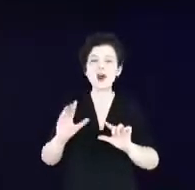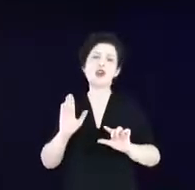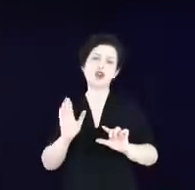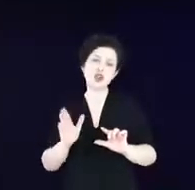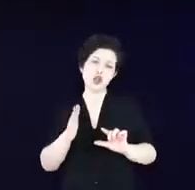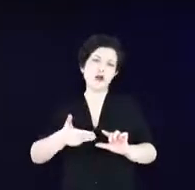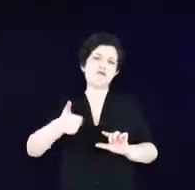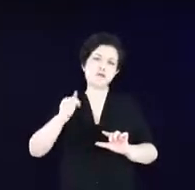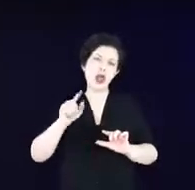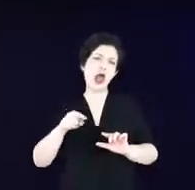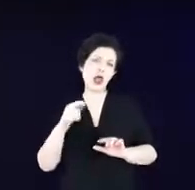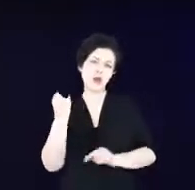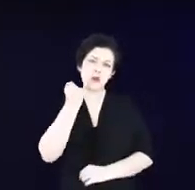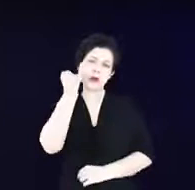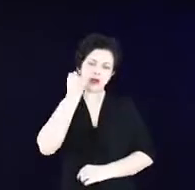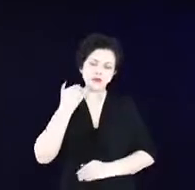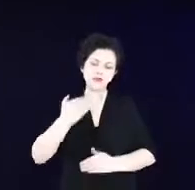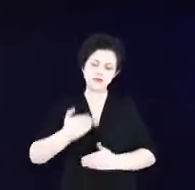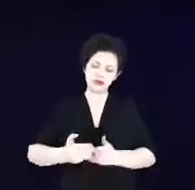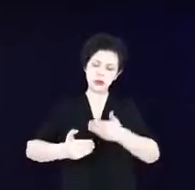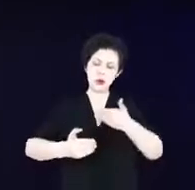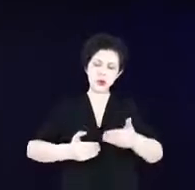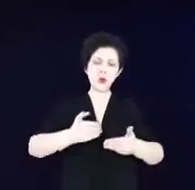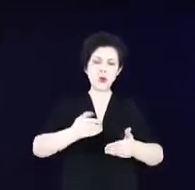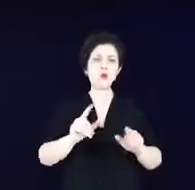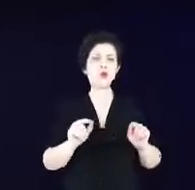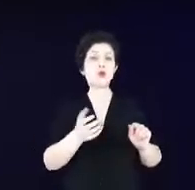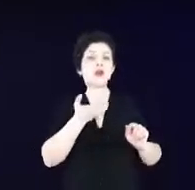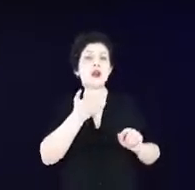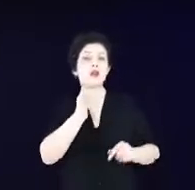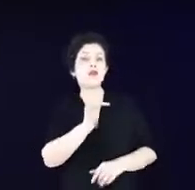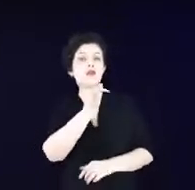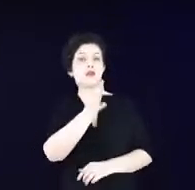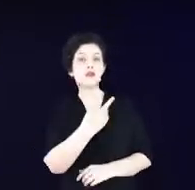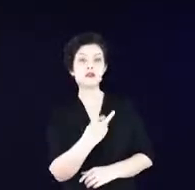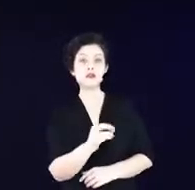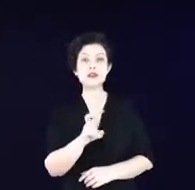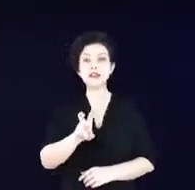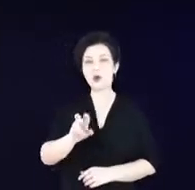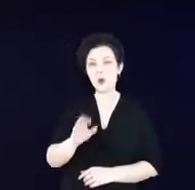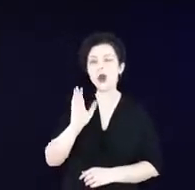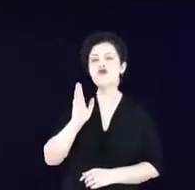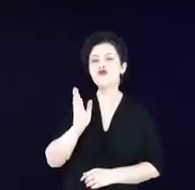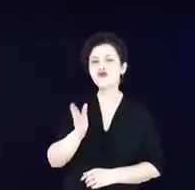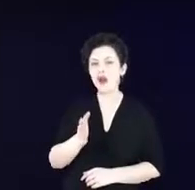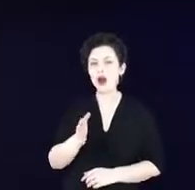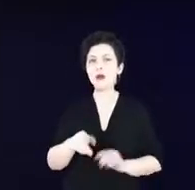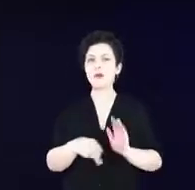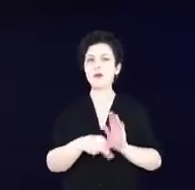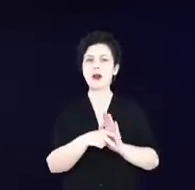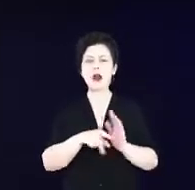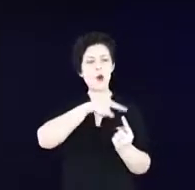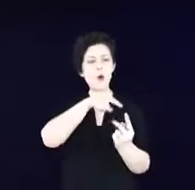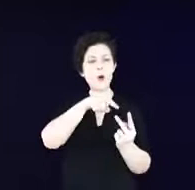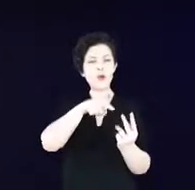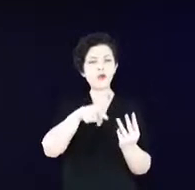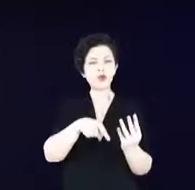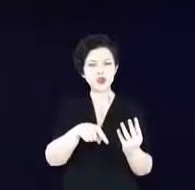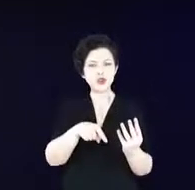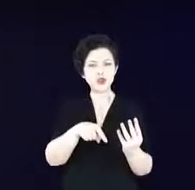embrião importante para aquilo que nós queremos para 2050, para os objetivos de net zero que o